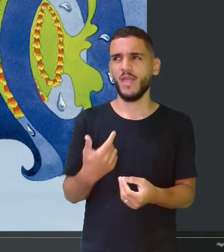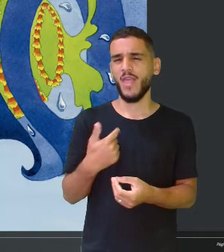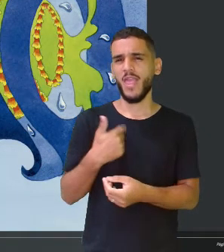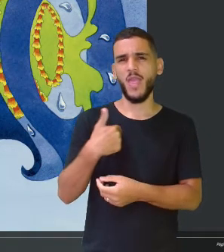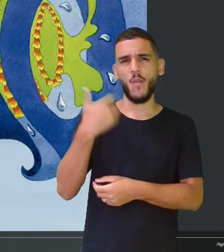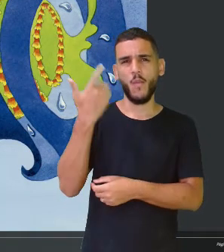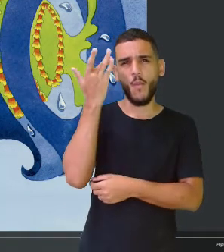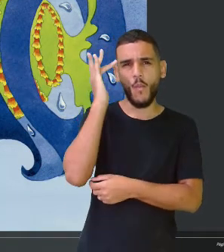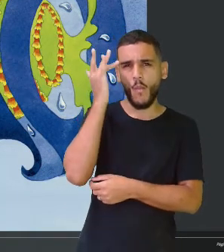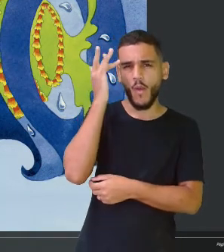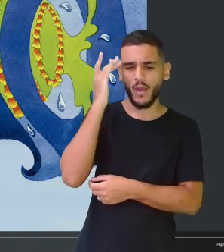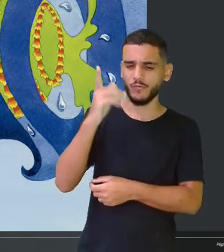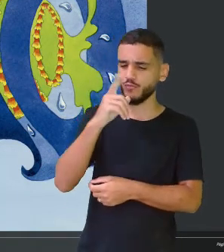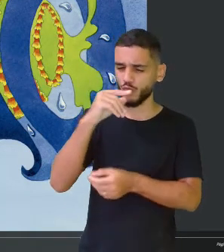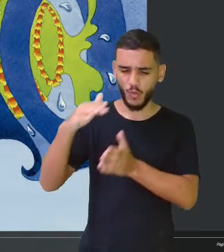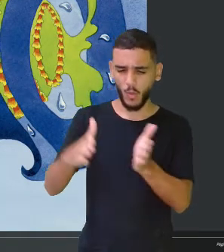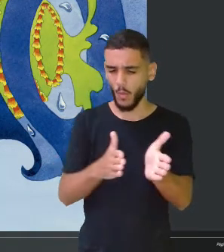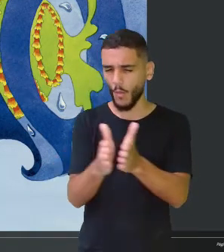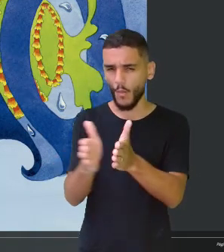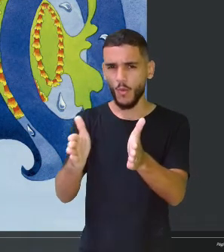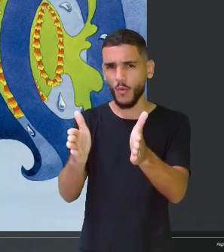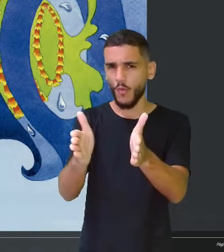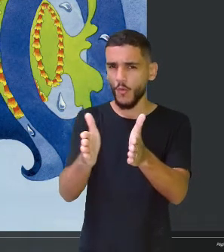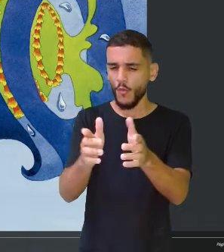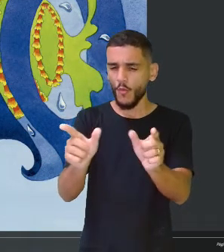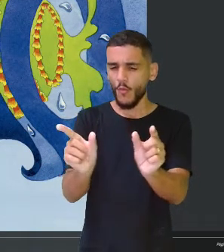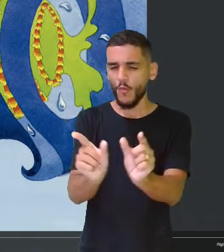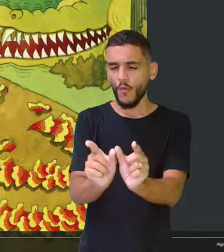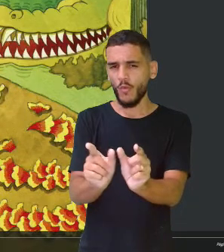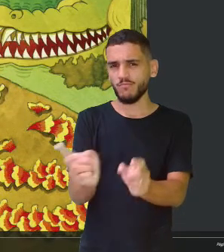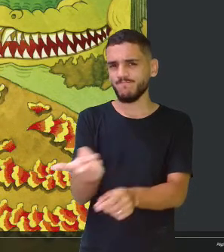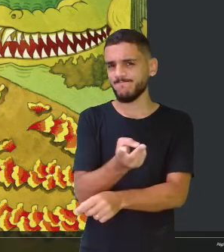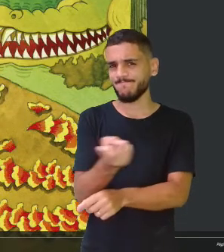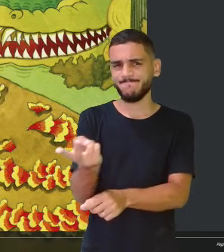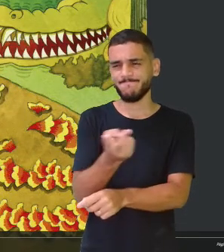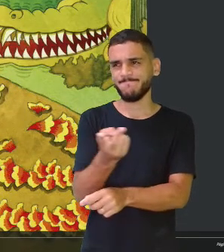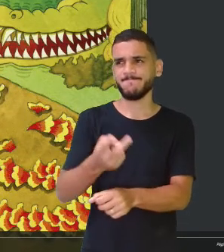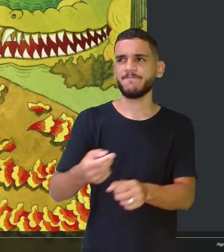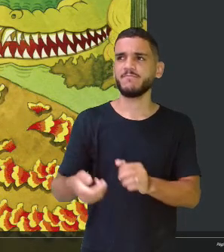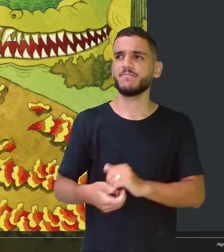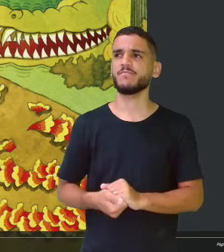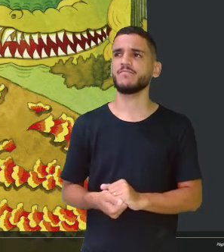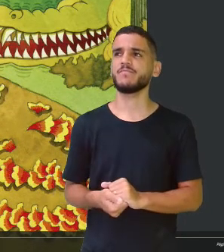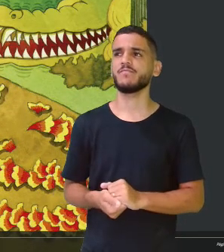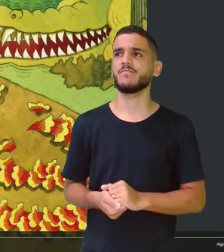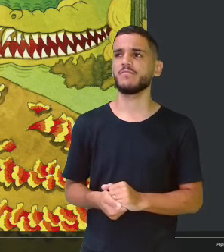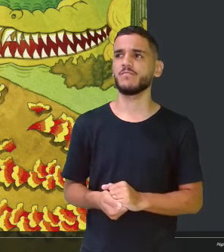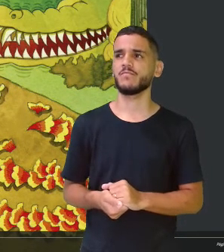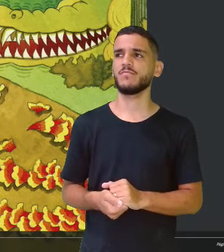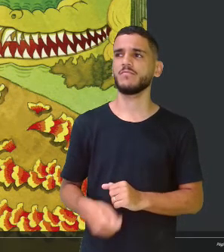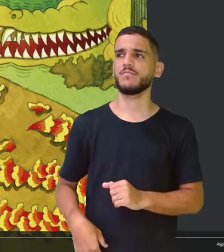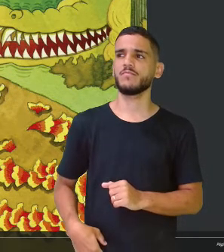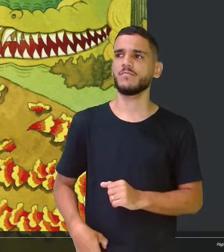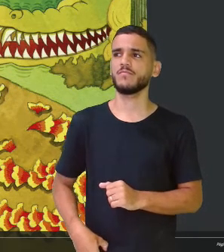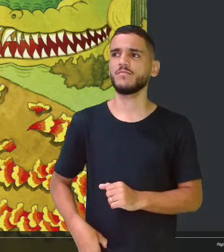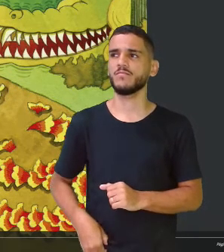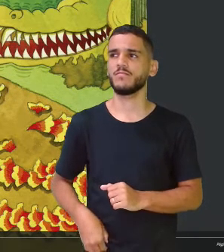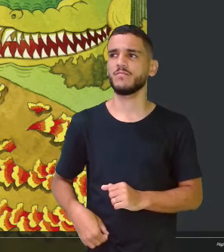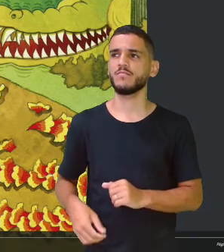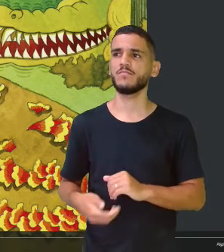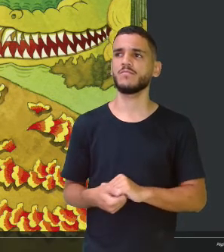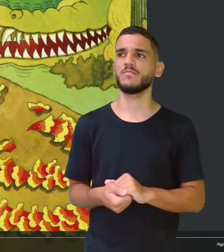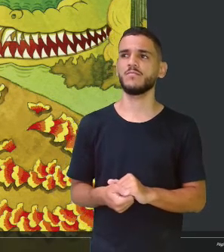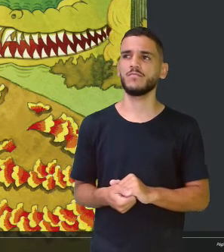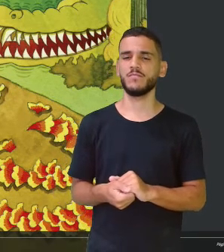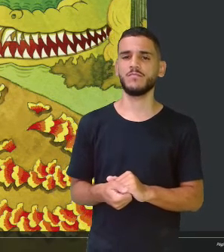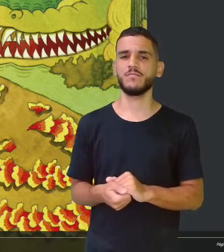pequeno demais para nós dois. Vocês sabem o que foi que aconteceu com o riacho? Era um rio, quando colou o